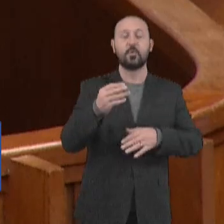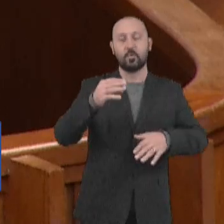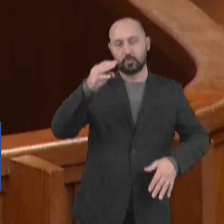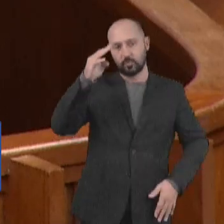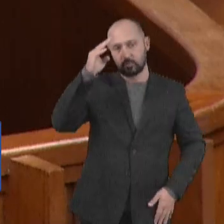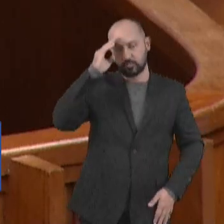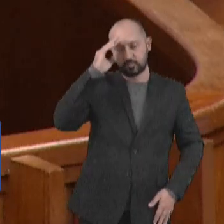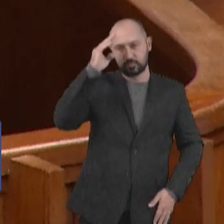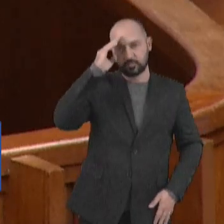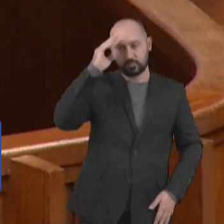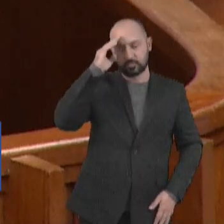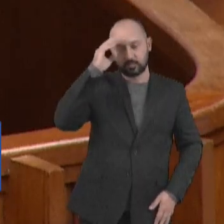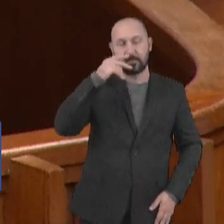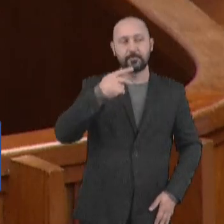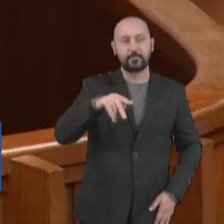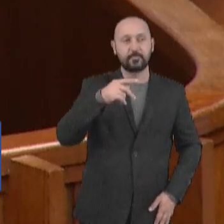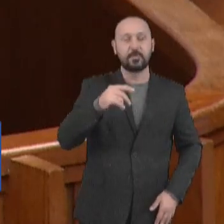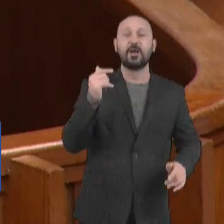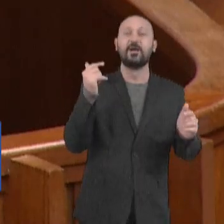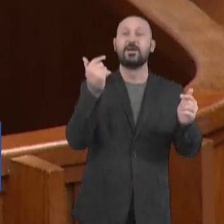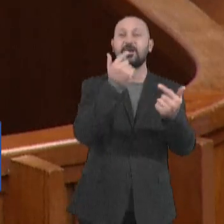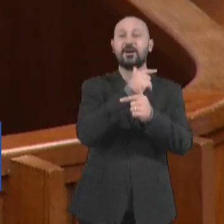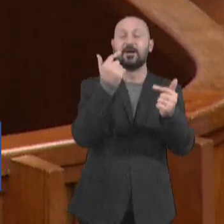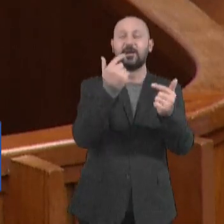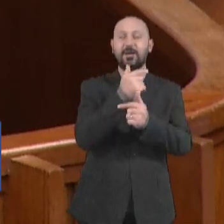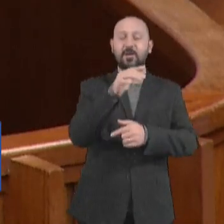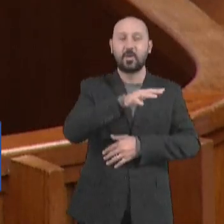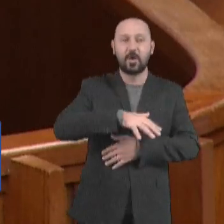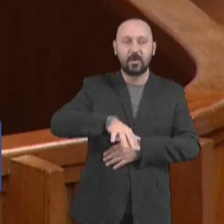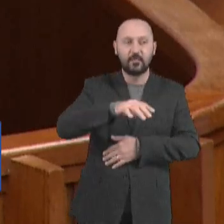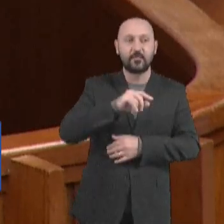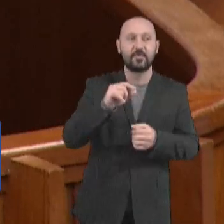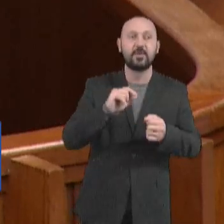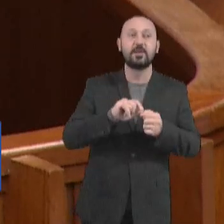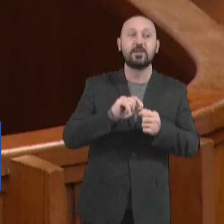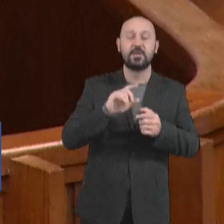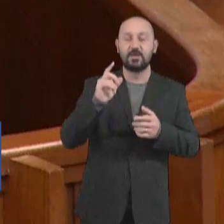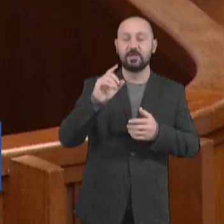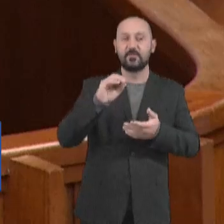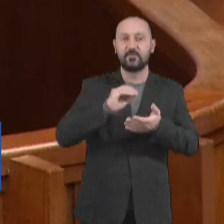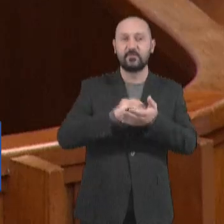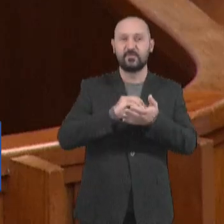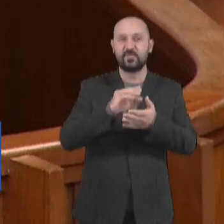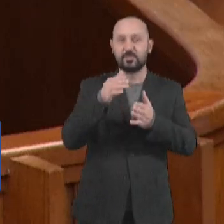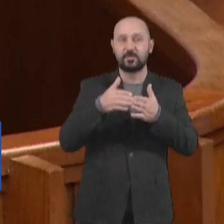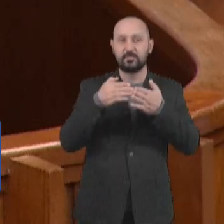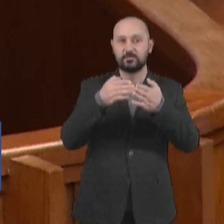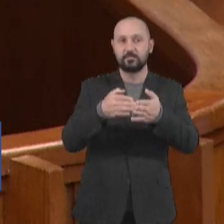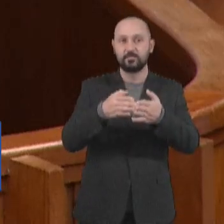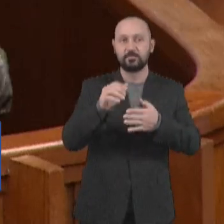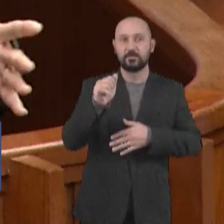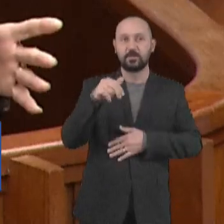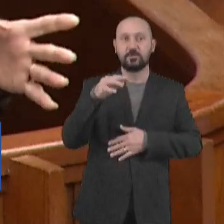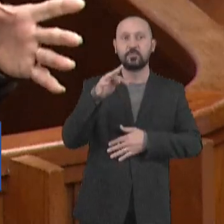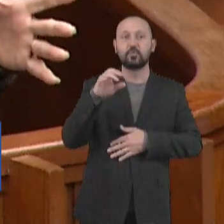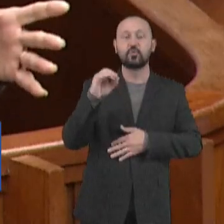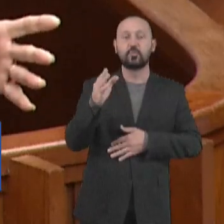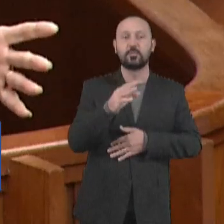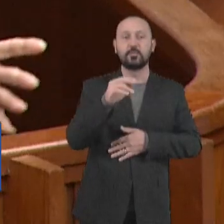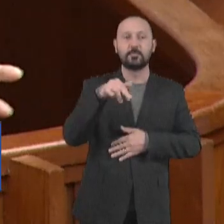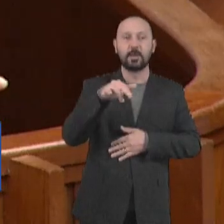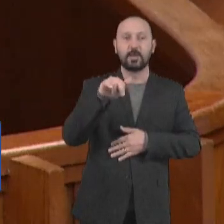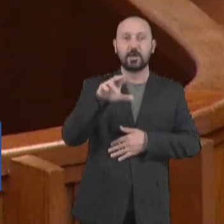se divertindo com os retirantes, e eles fizeram falta lá em Corumbá. O Antônio Maria Coelho chegou